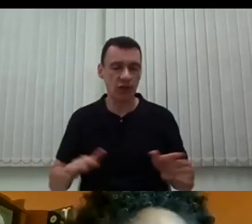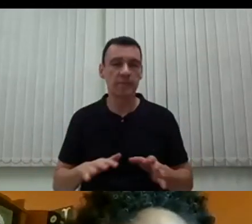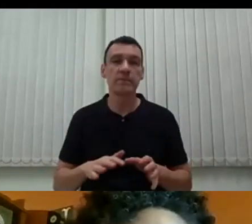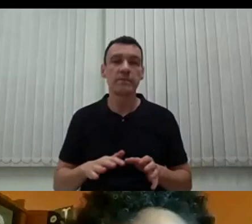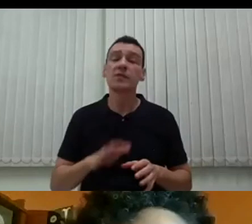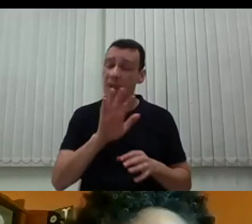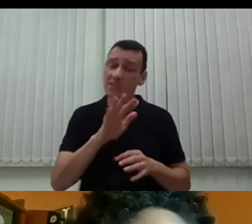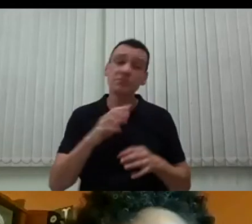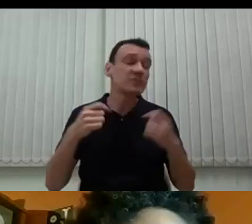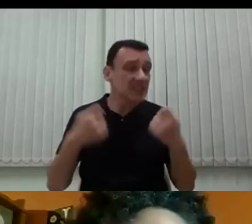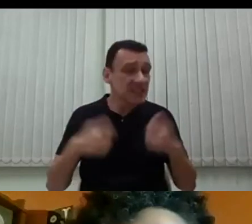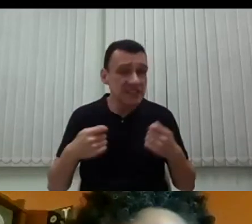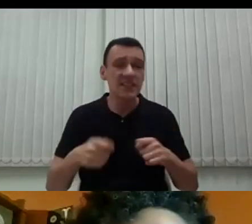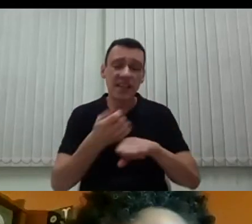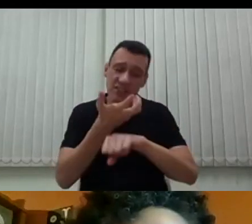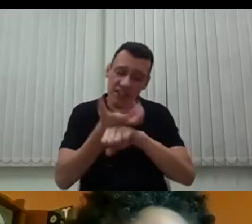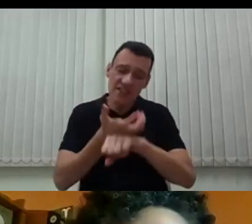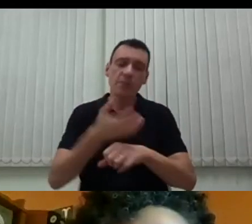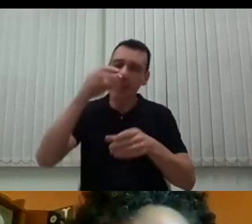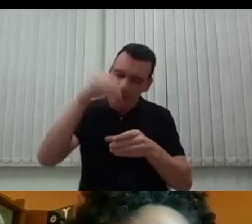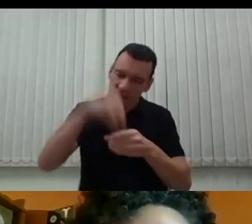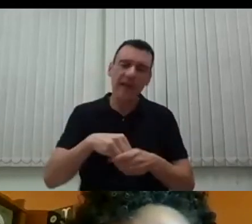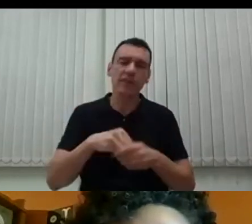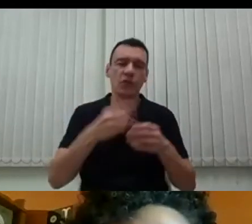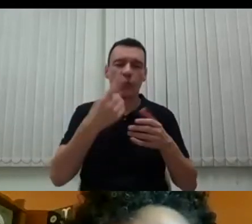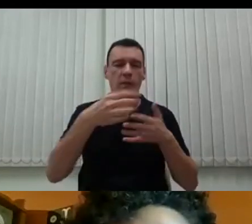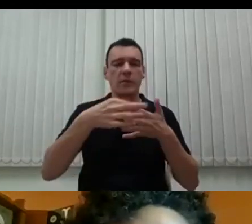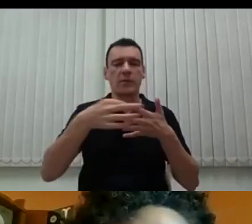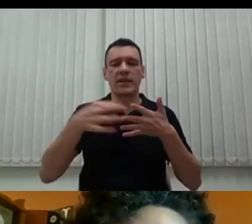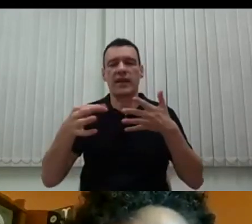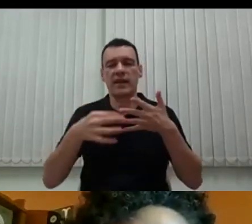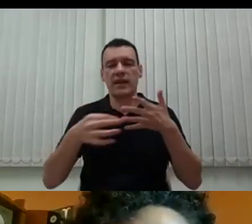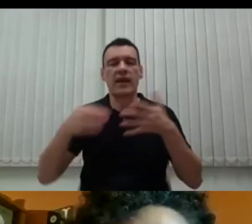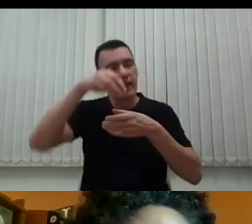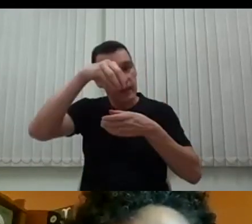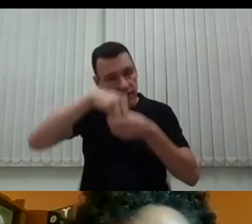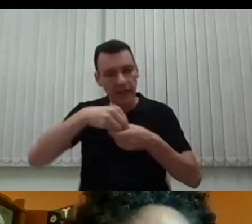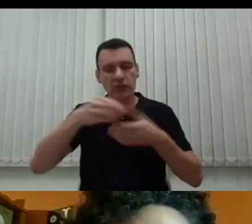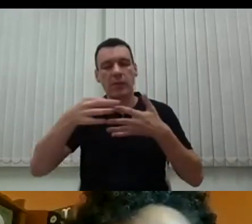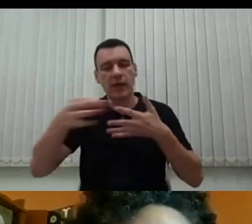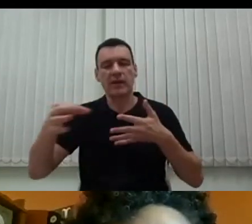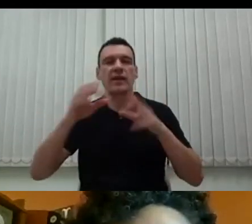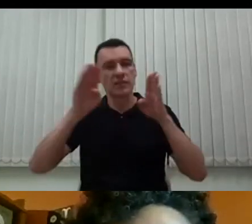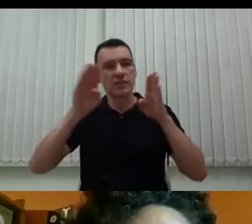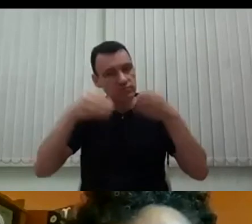porque aí você não sai, vai para o mercado de trabalho e se depara com toda uma estrutura